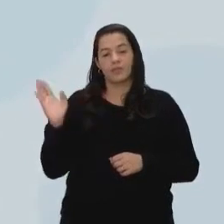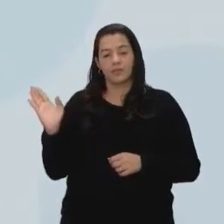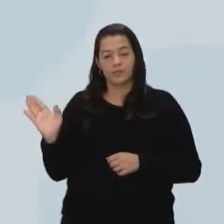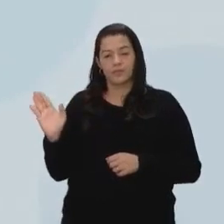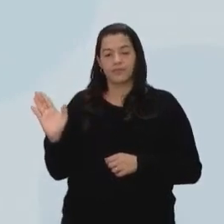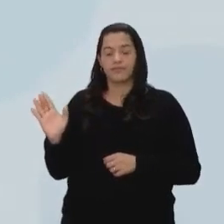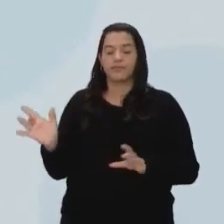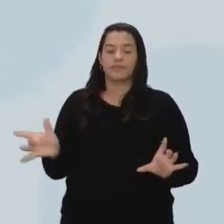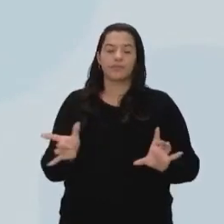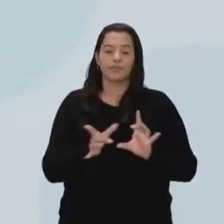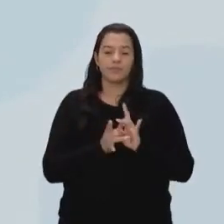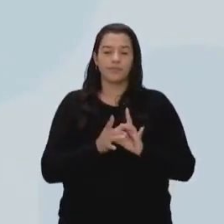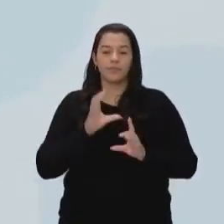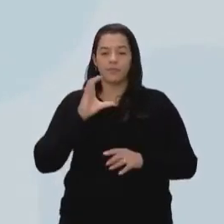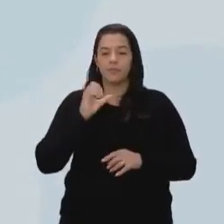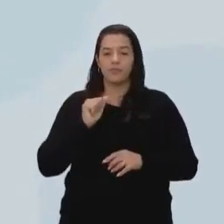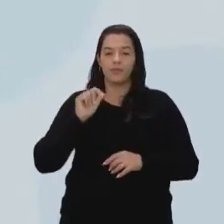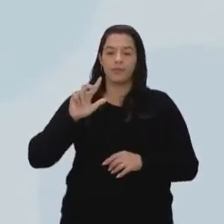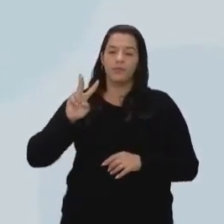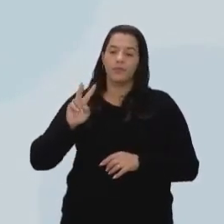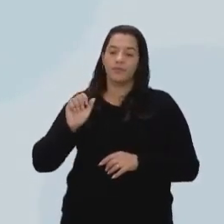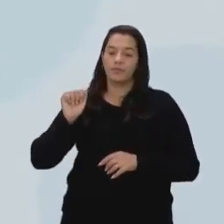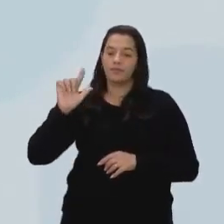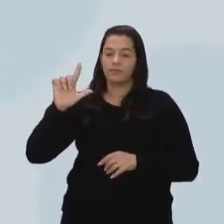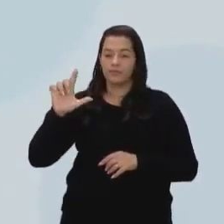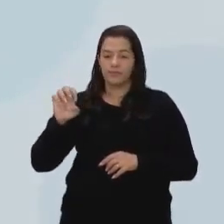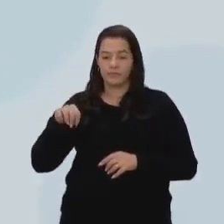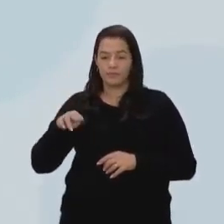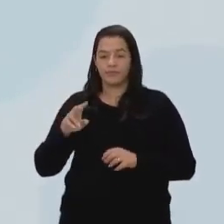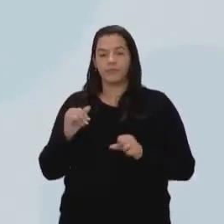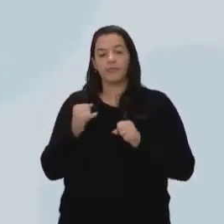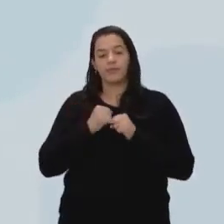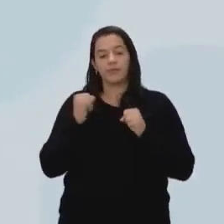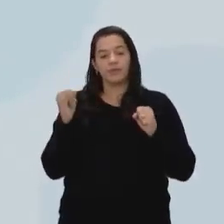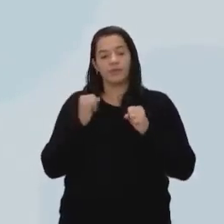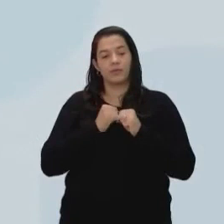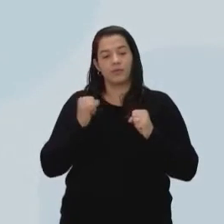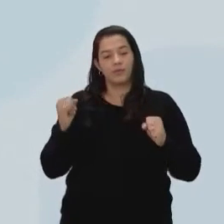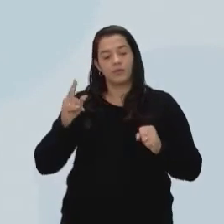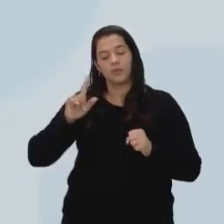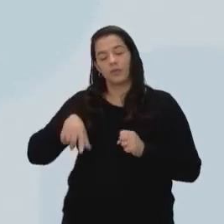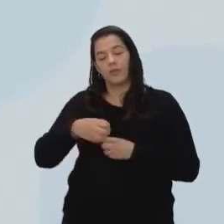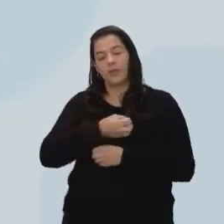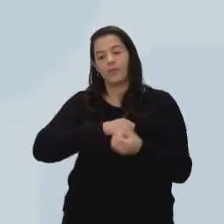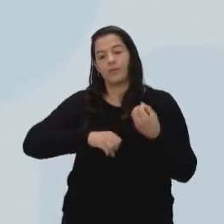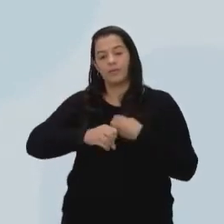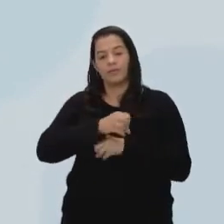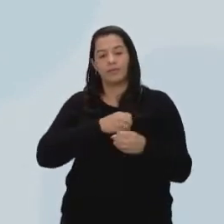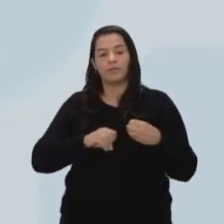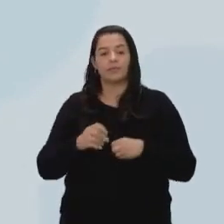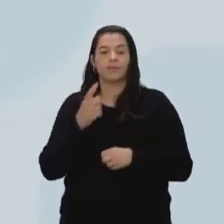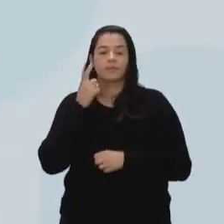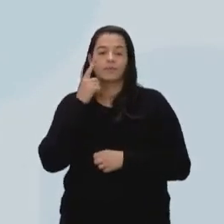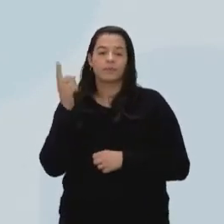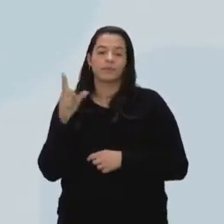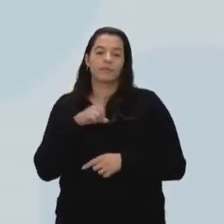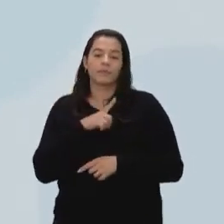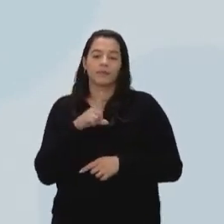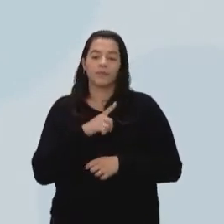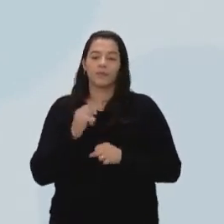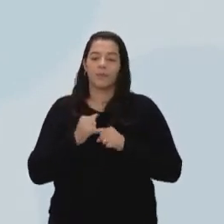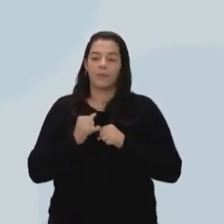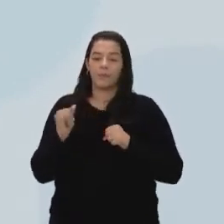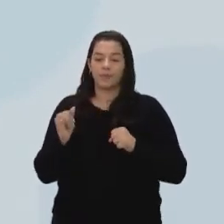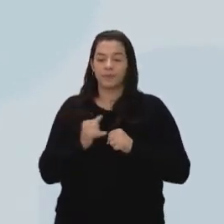ligação covalente, ligação iônica, aqui é uma molécula e aqui é uma partícula iônica.